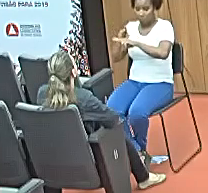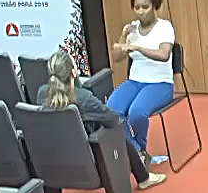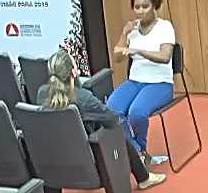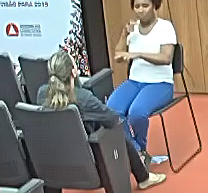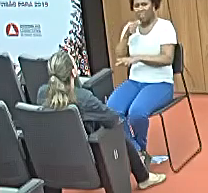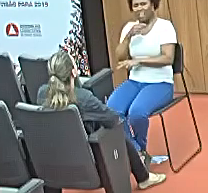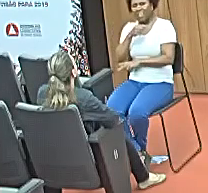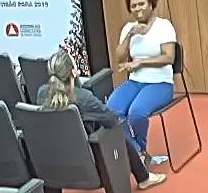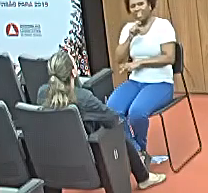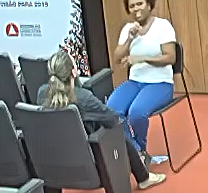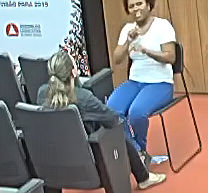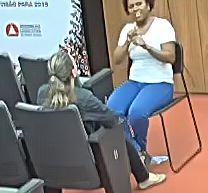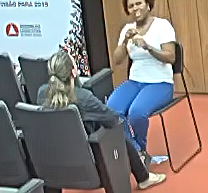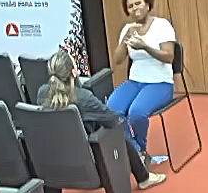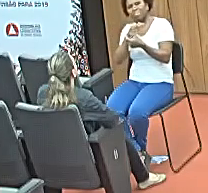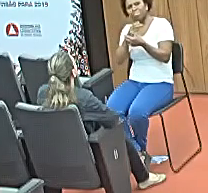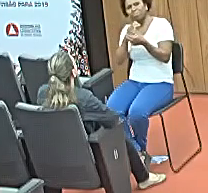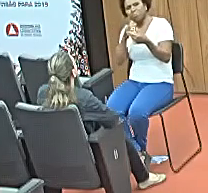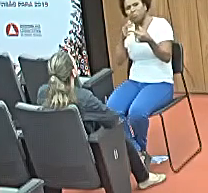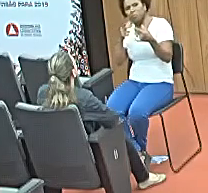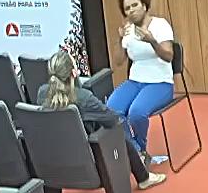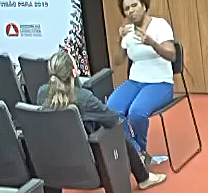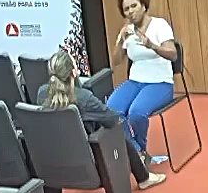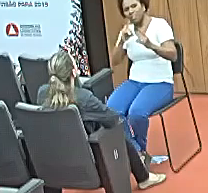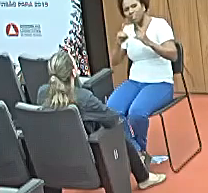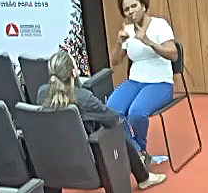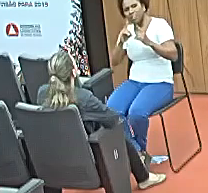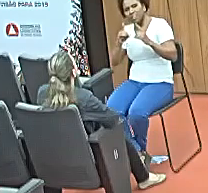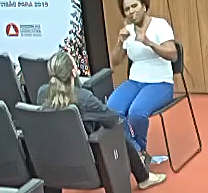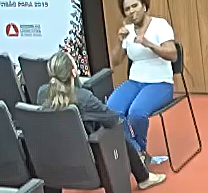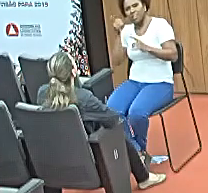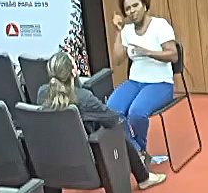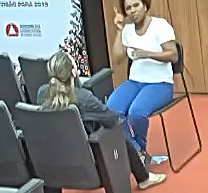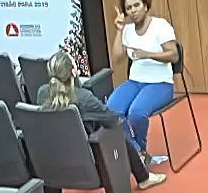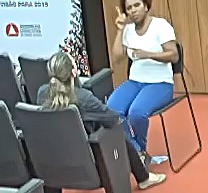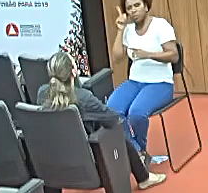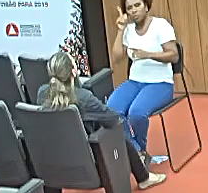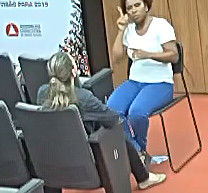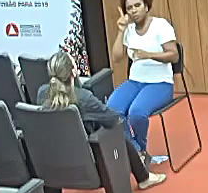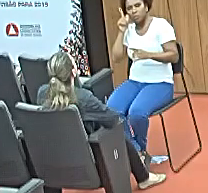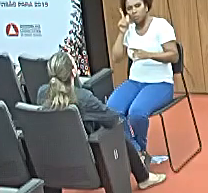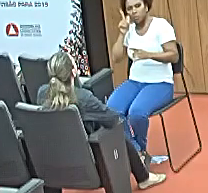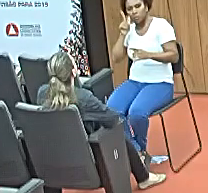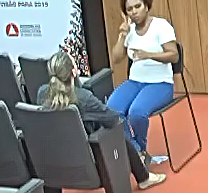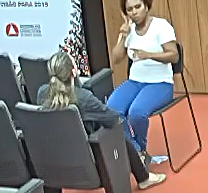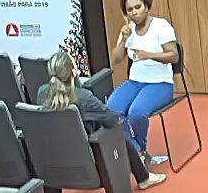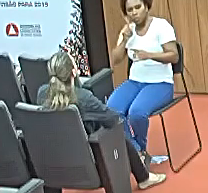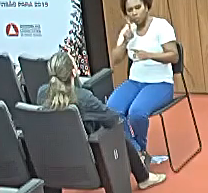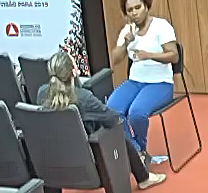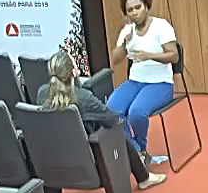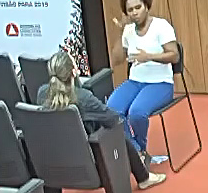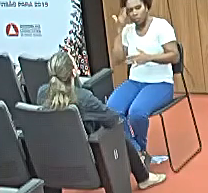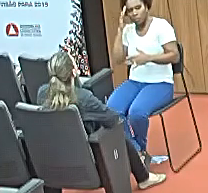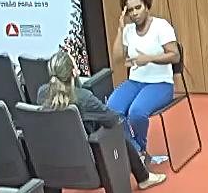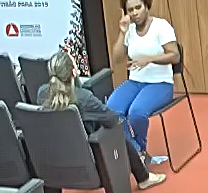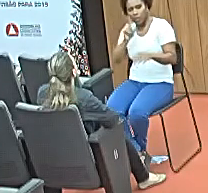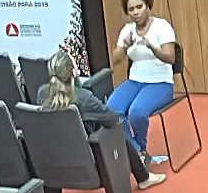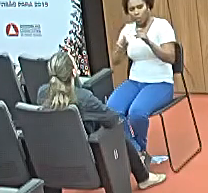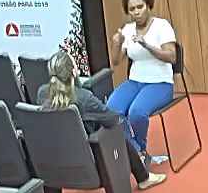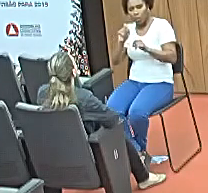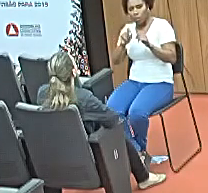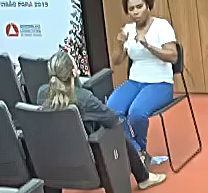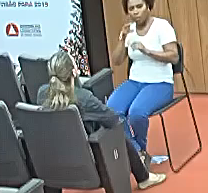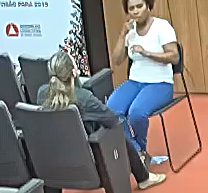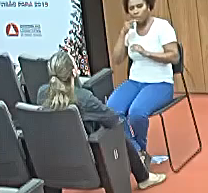após várias discussões chegamos as seguintes sugestões de alteração no plano plurianual e